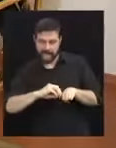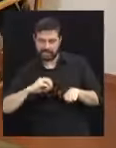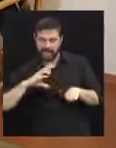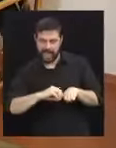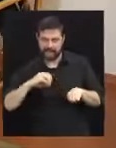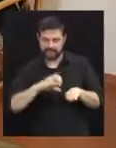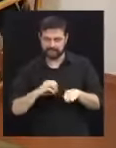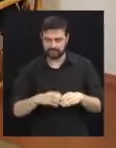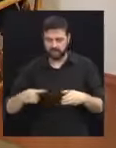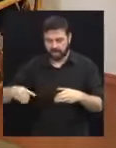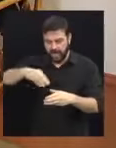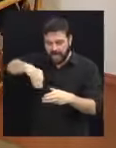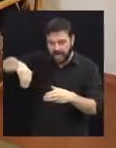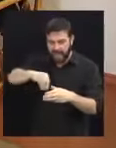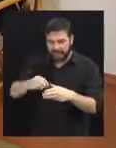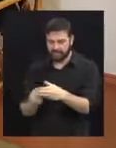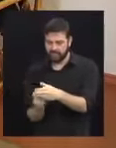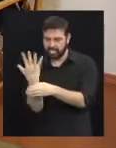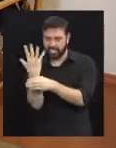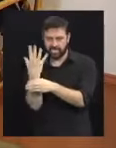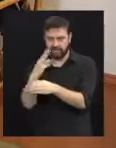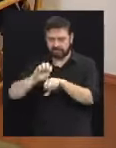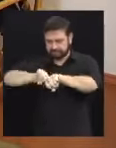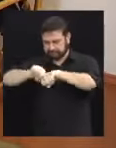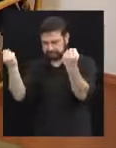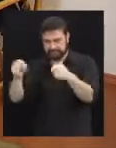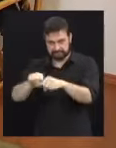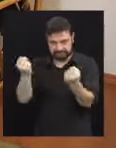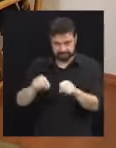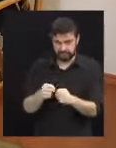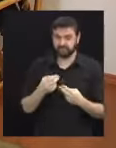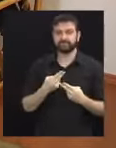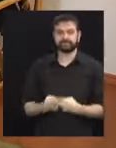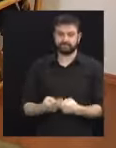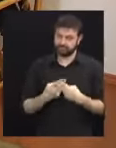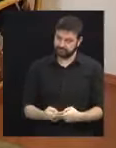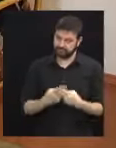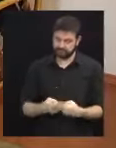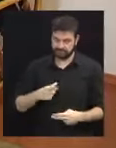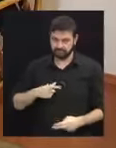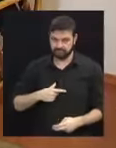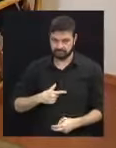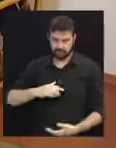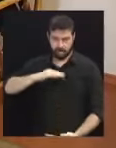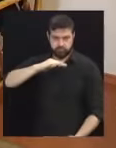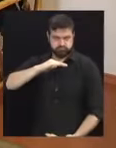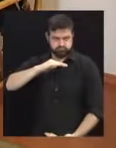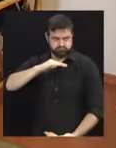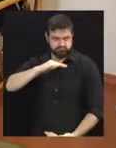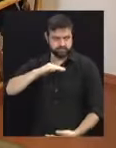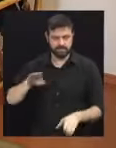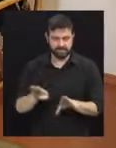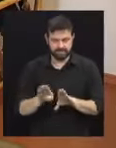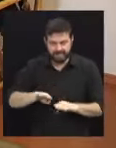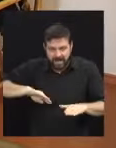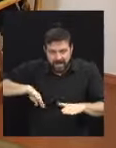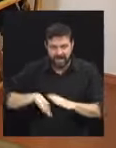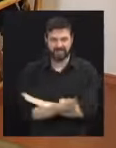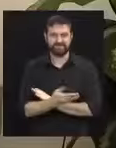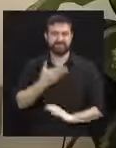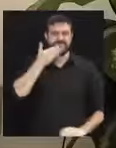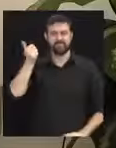como eles estavam comendo antes da gente começar a gravar. Tem que ter paciência, tem que saber o que quer. Adulto, adulto acostuma melhor do